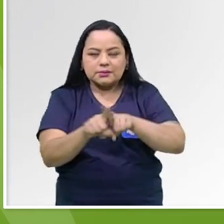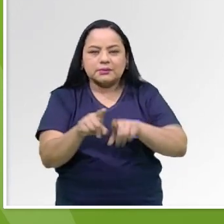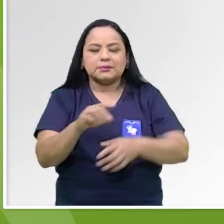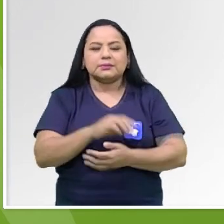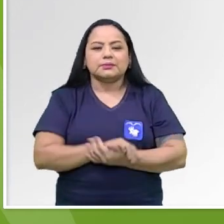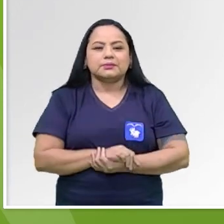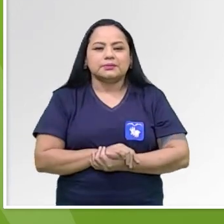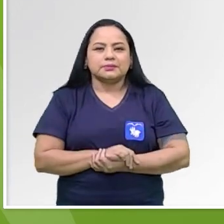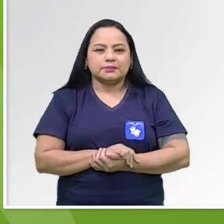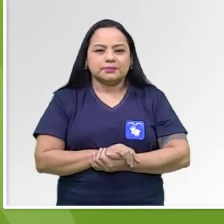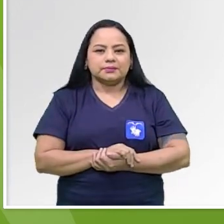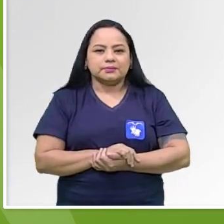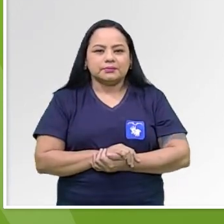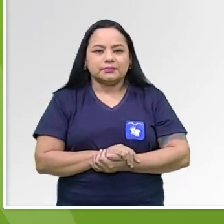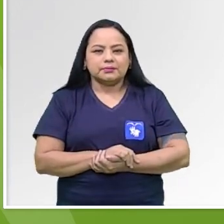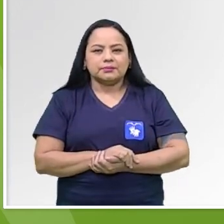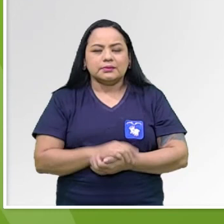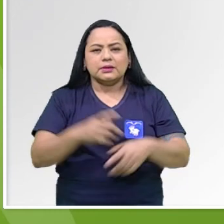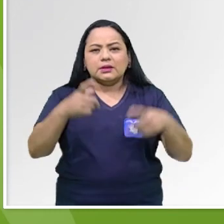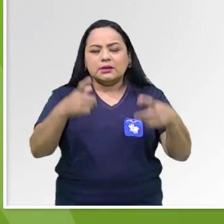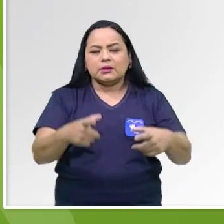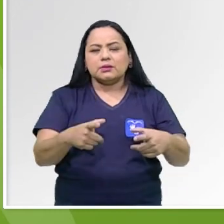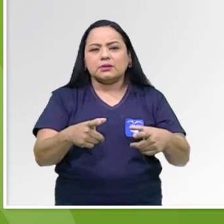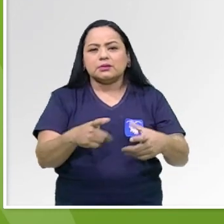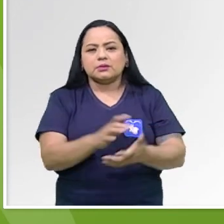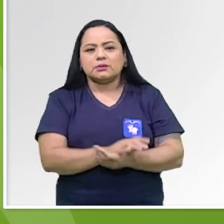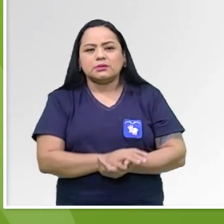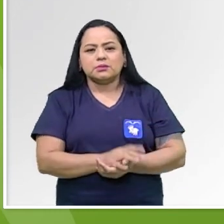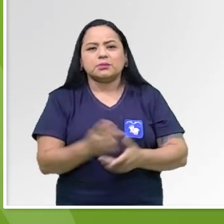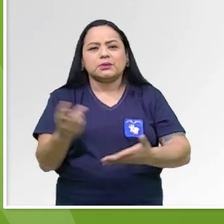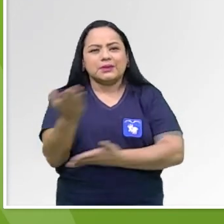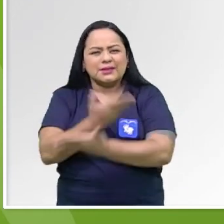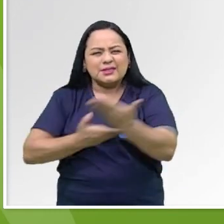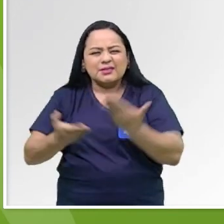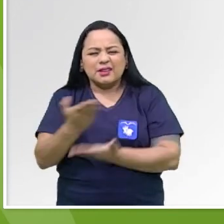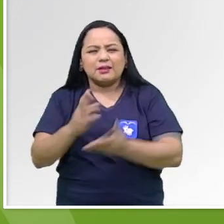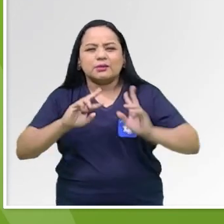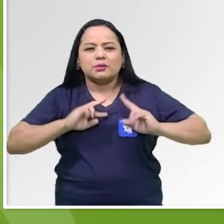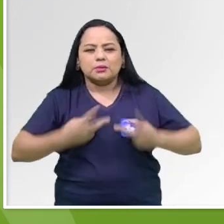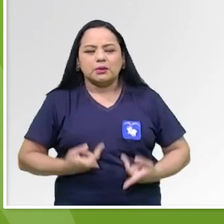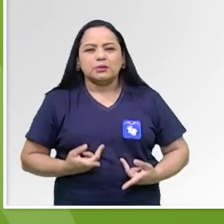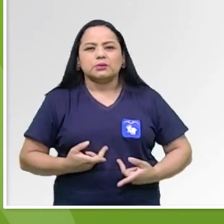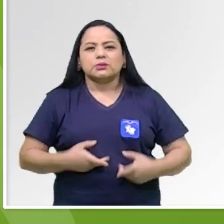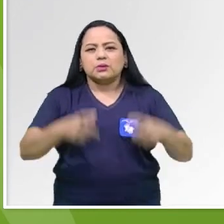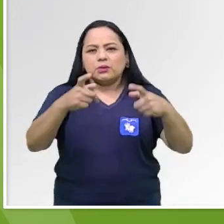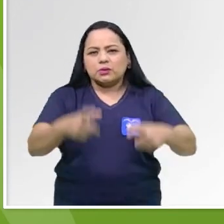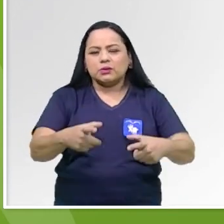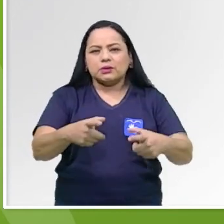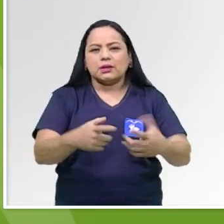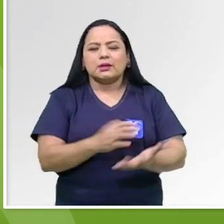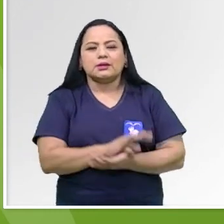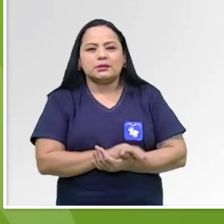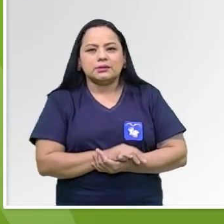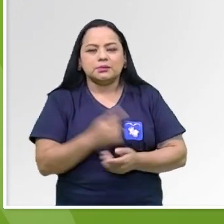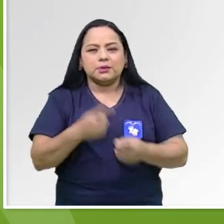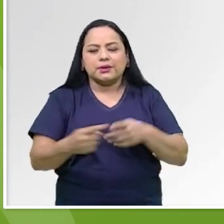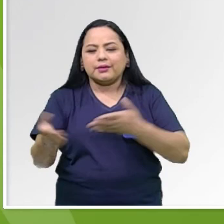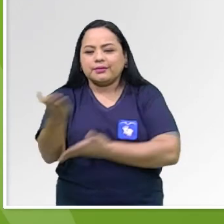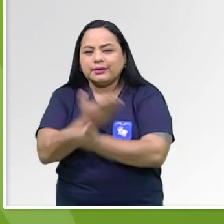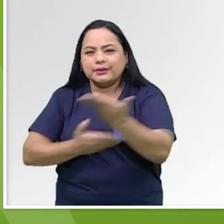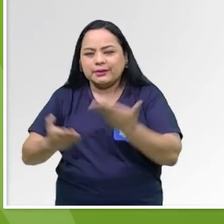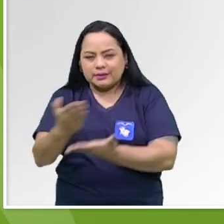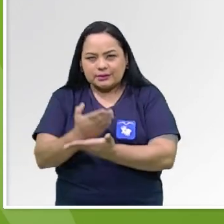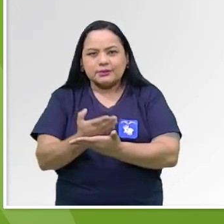eles são utilizados em parques, já que eles são bem interativos com os seres humanos, também são levados para parques para interagirem com o